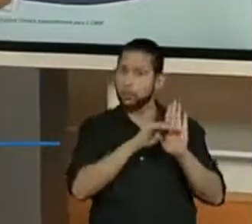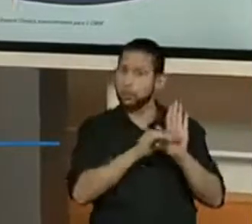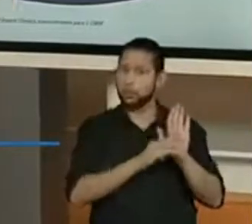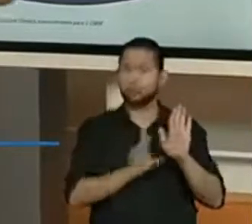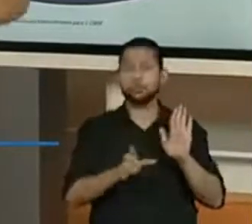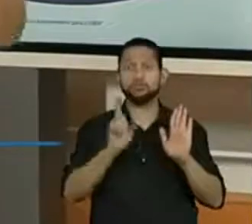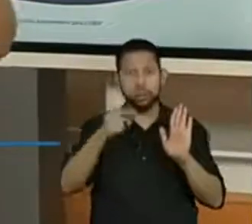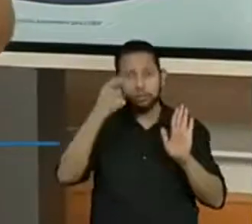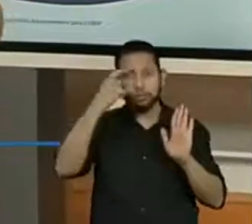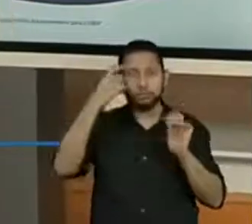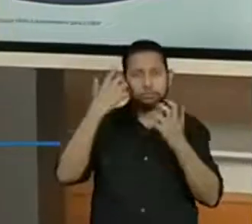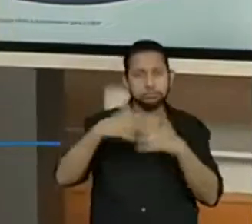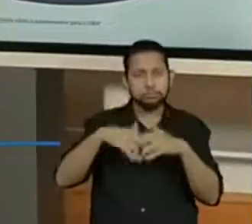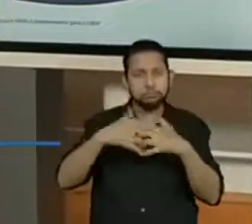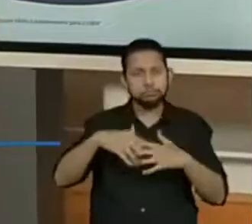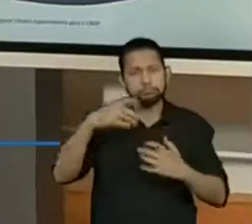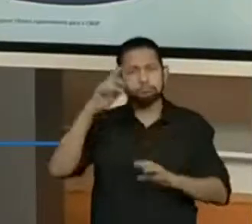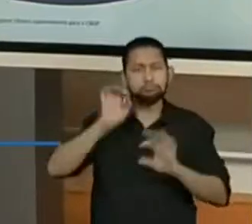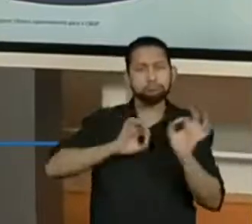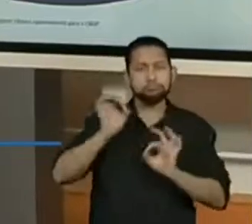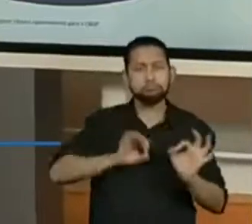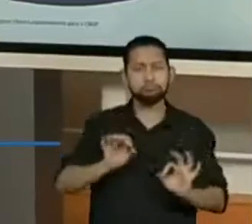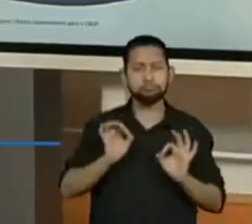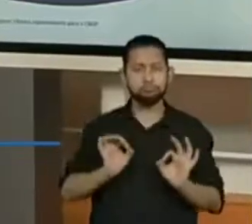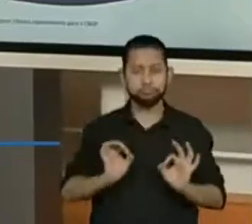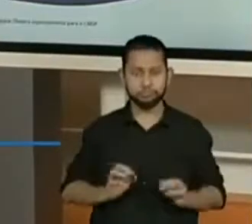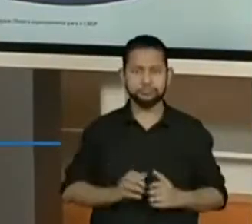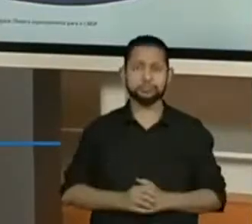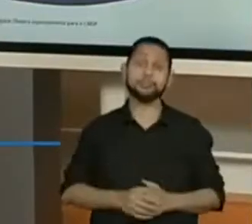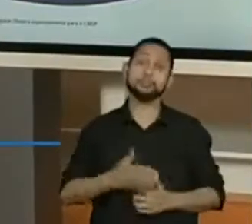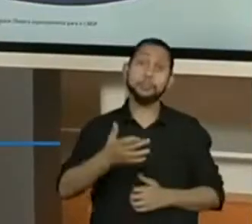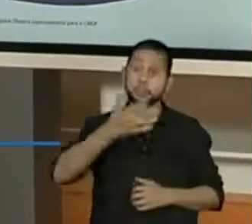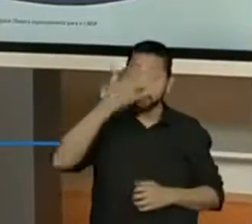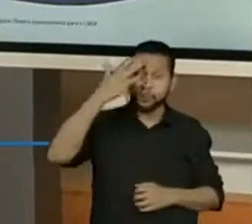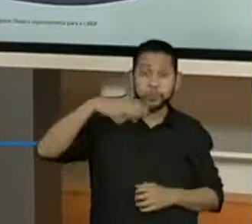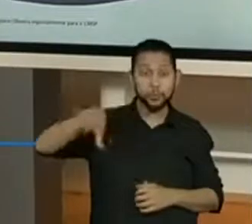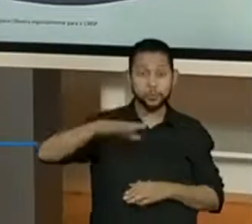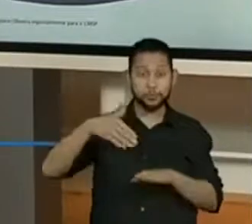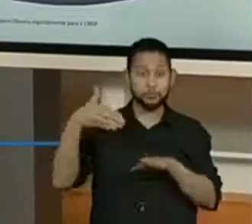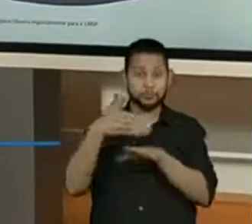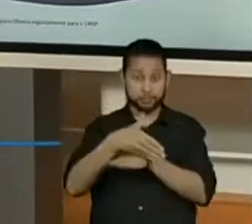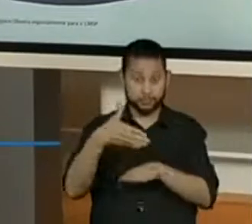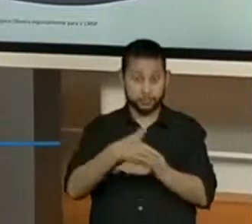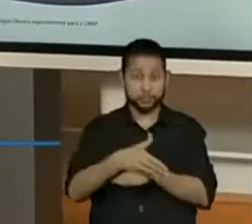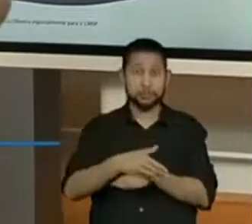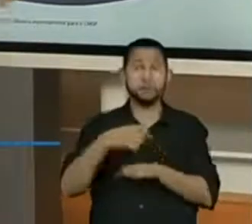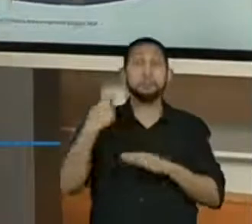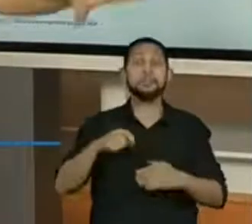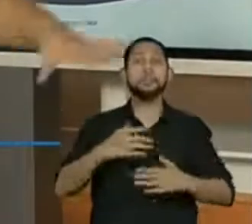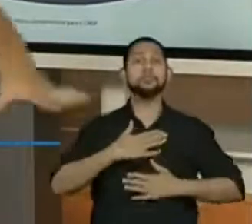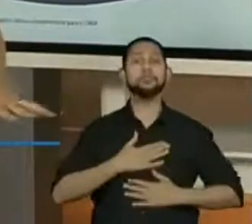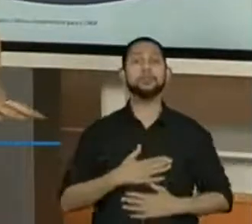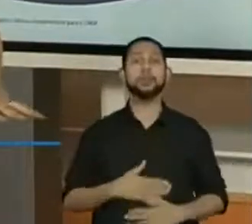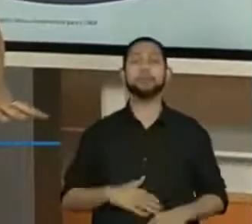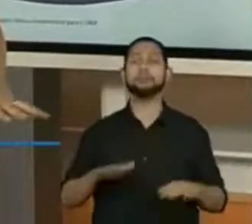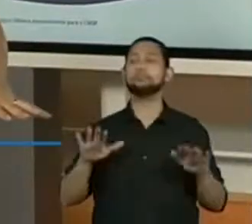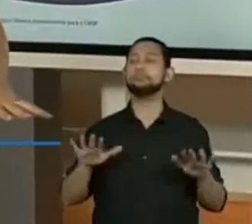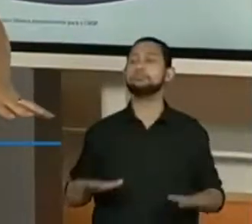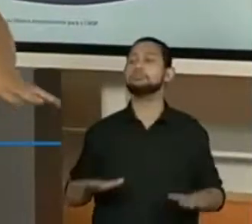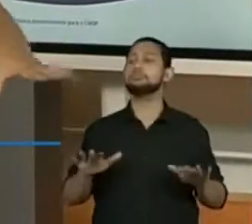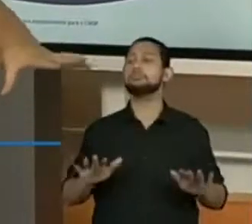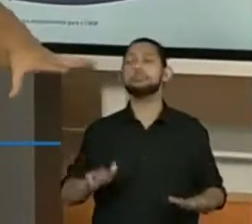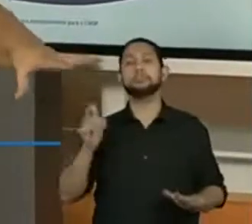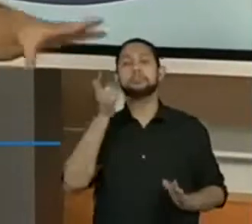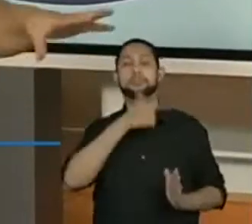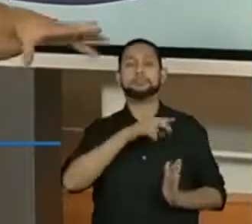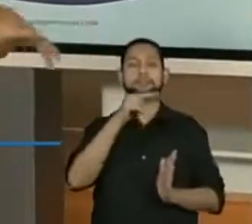já organizou pensou tudo isso bonitinho os participantes preciso estar à vontade com as leituras